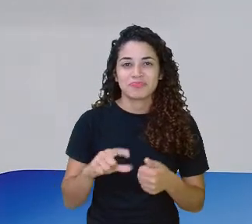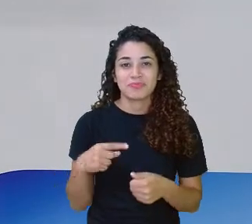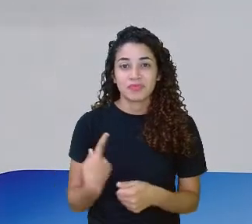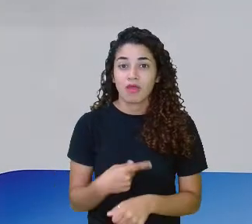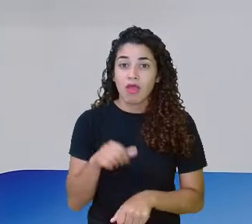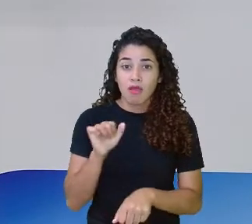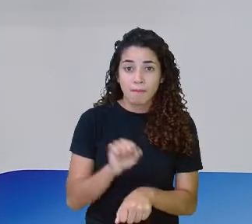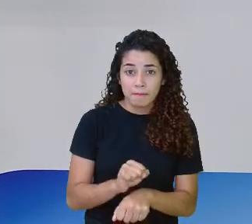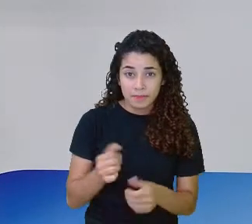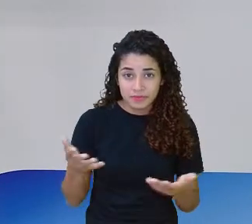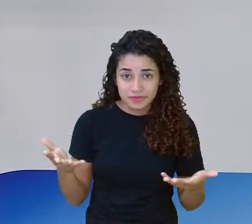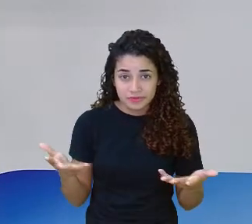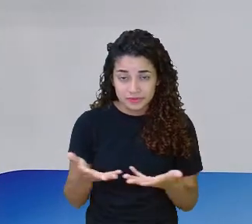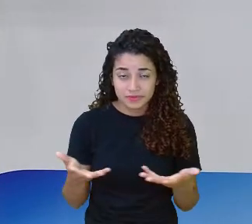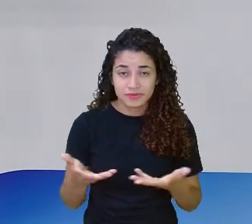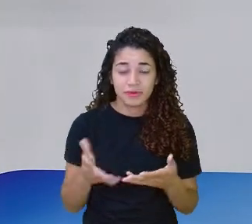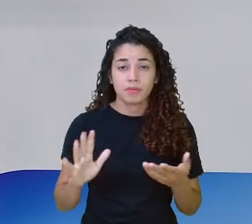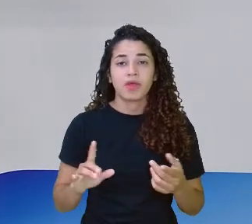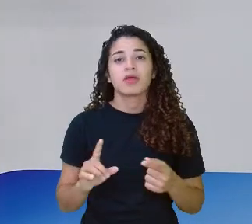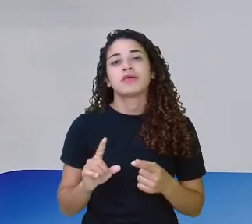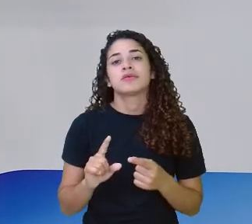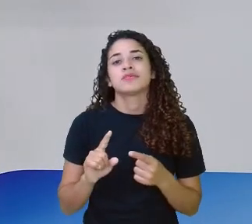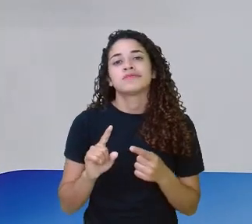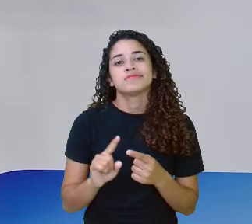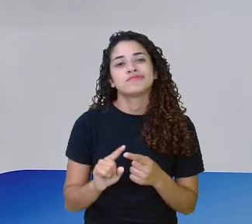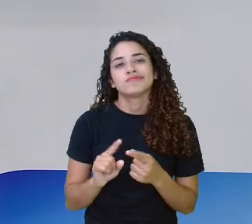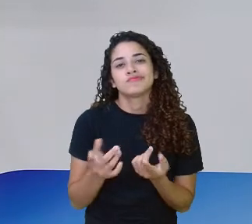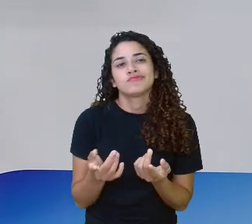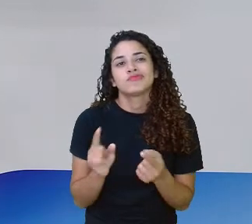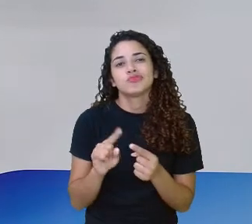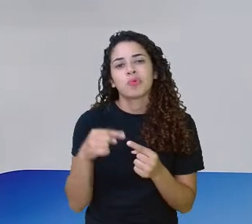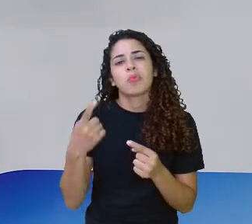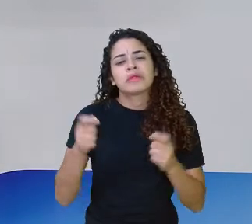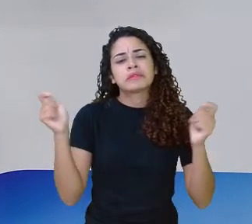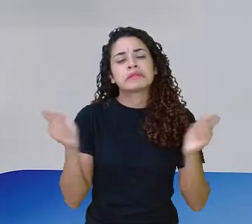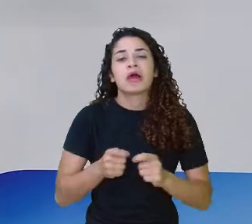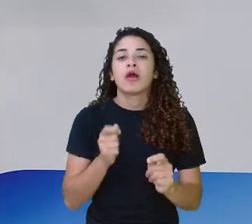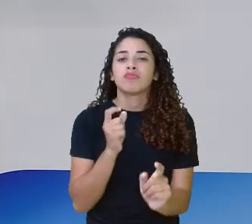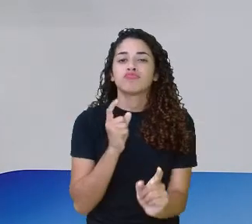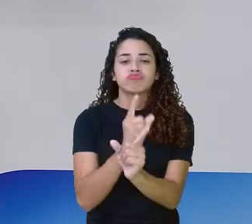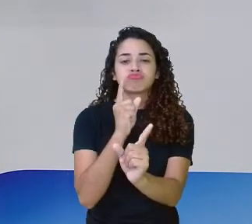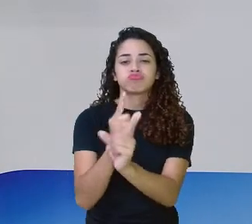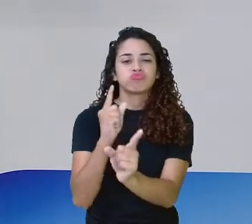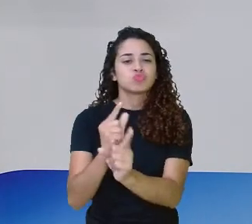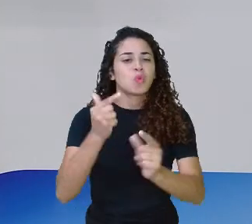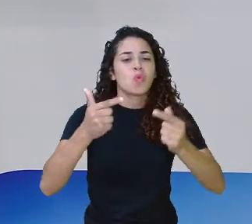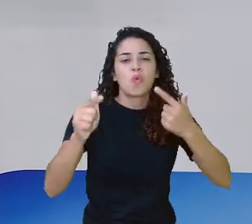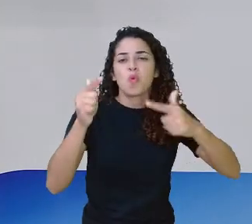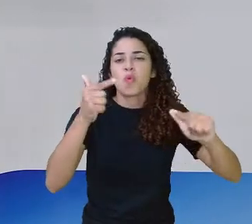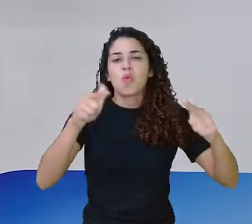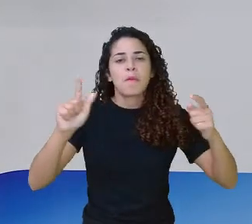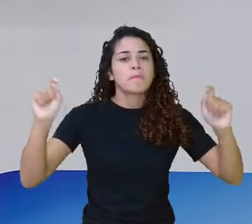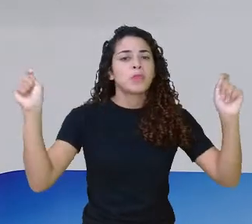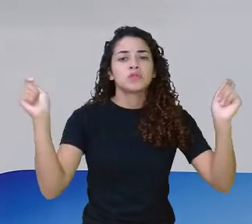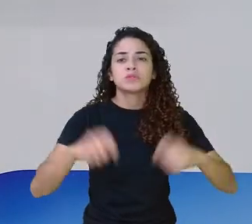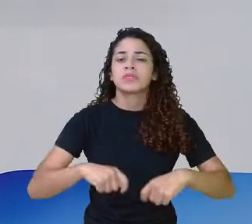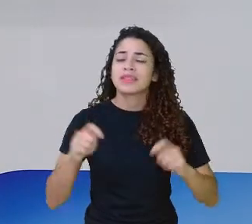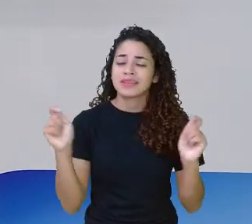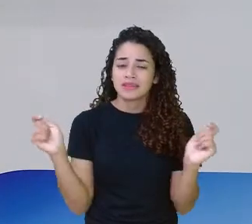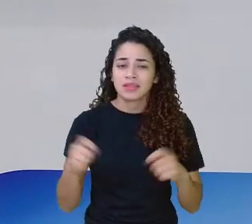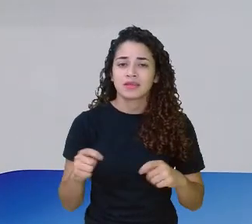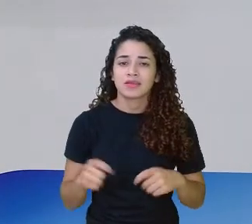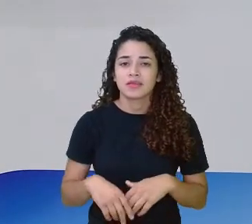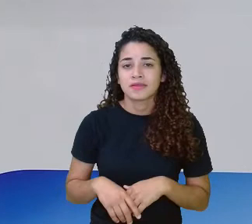por aqui, mas a gente poderia ficar encontrando várias possibilidades diferentes só para